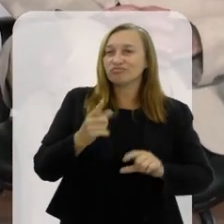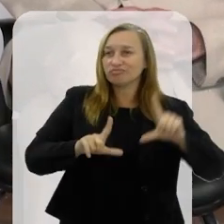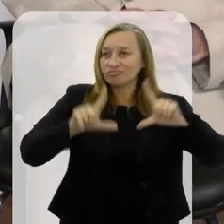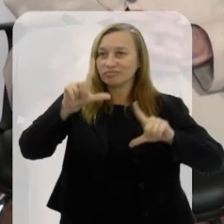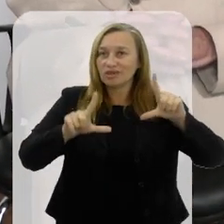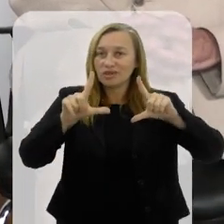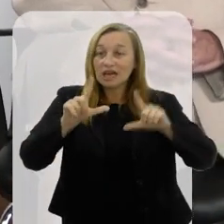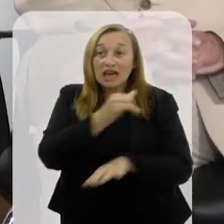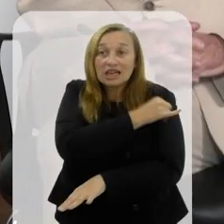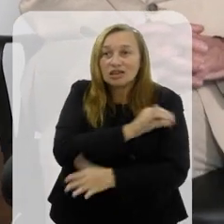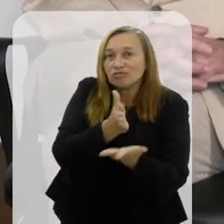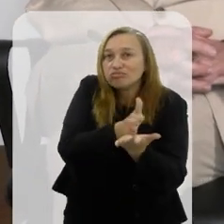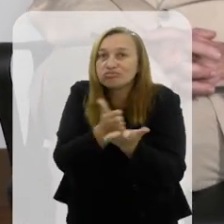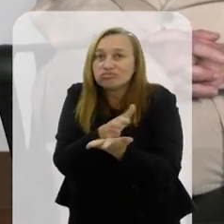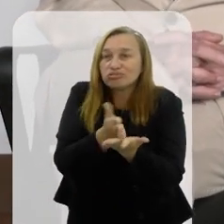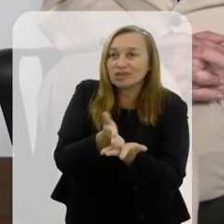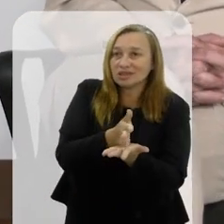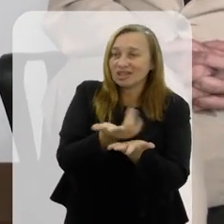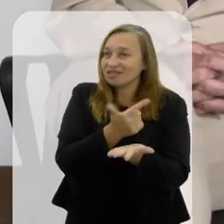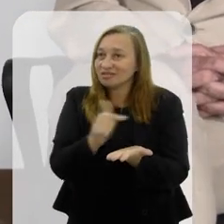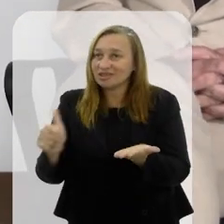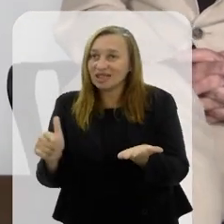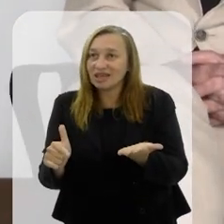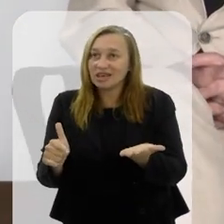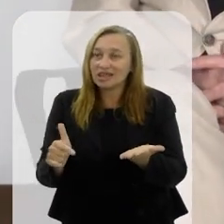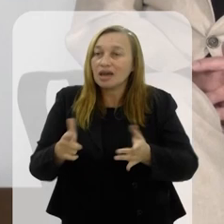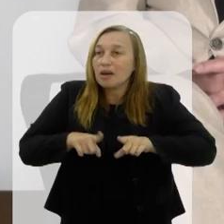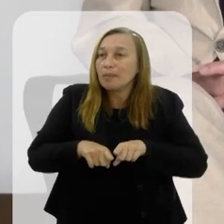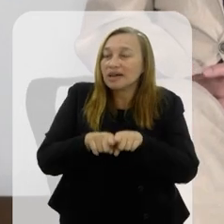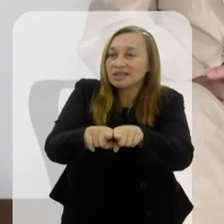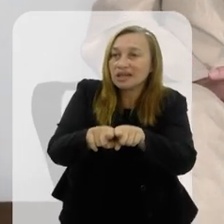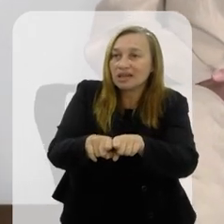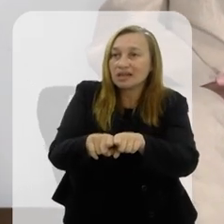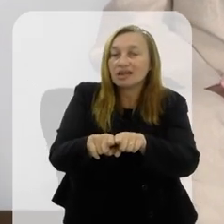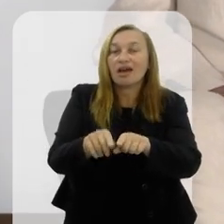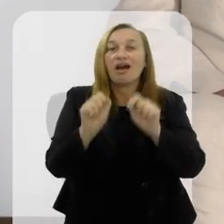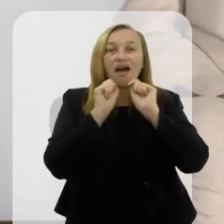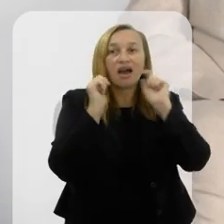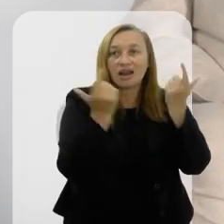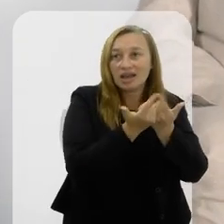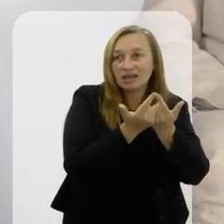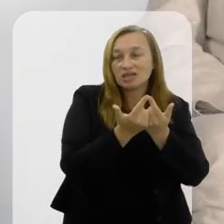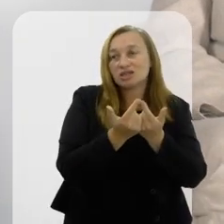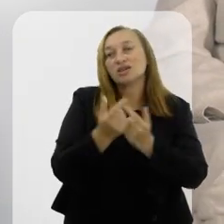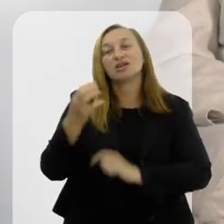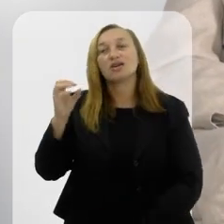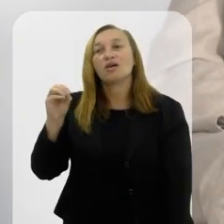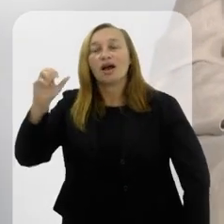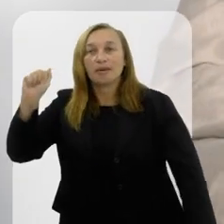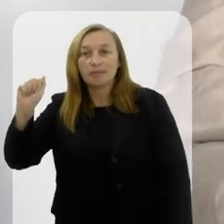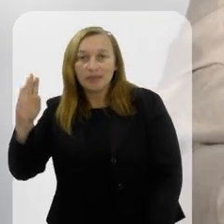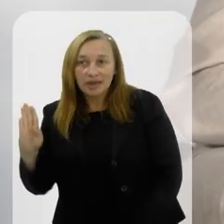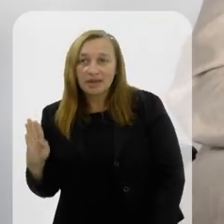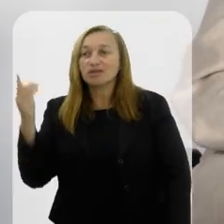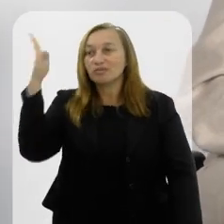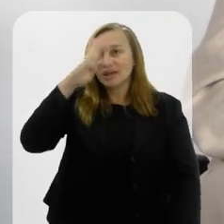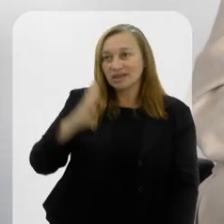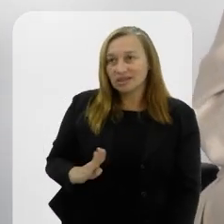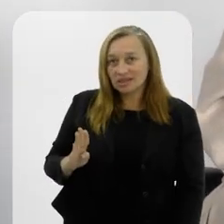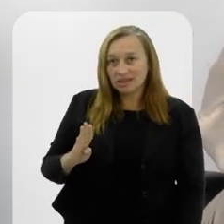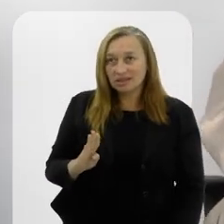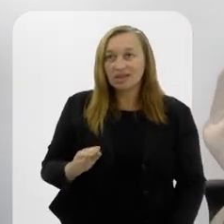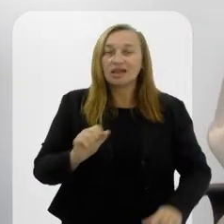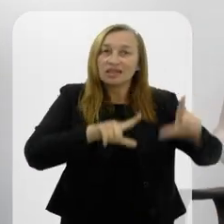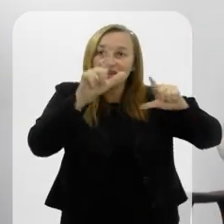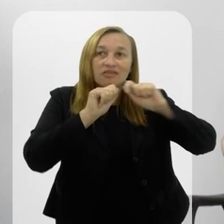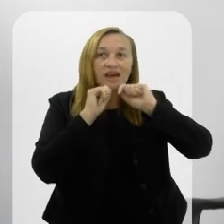ao final de mais um programa Rio Sem Fronteiras, um programa da parceria Alerj, Ordem dos Advogados do Brasil. A TV